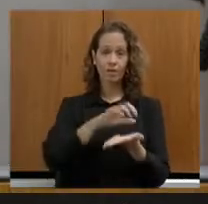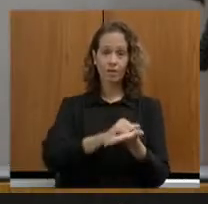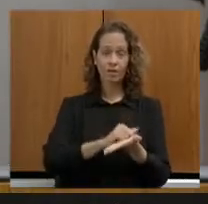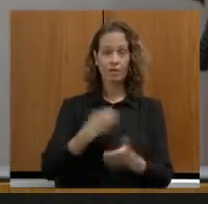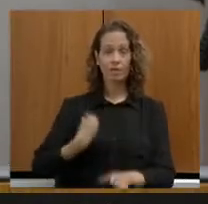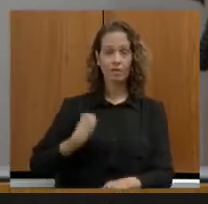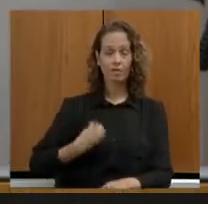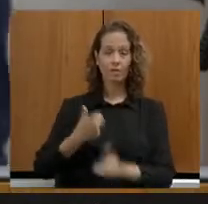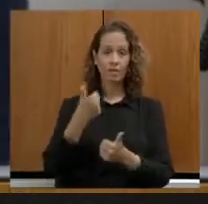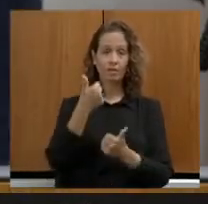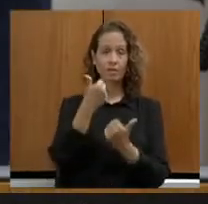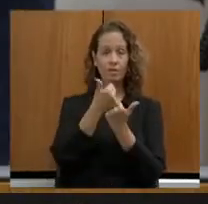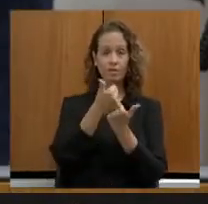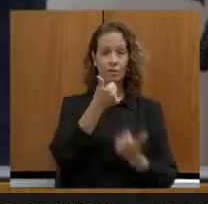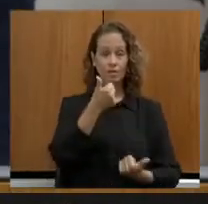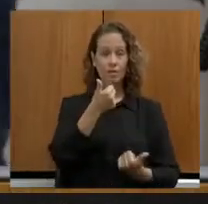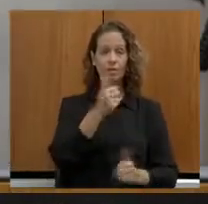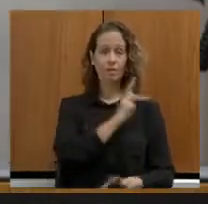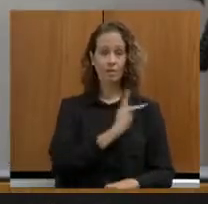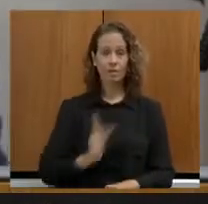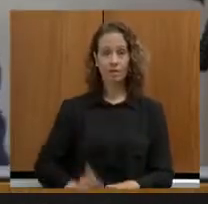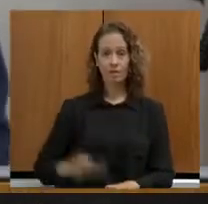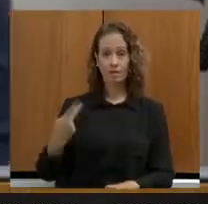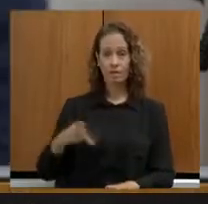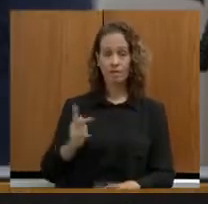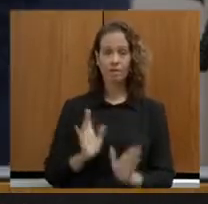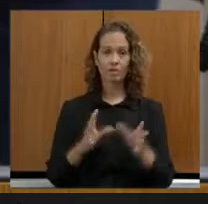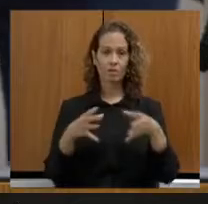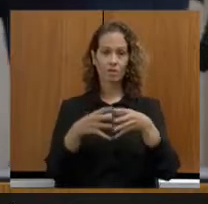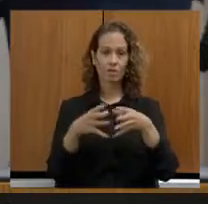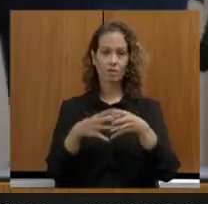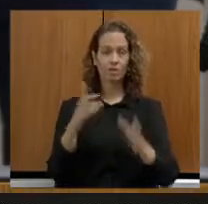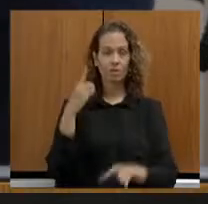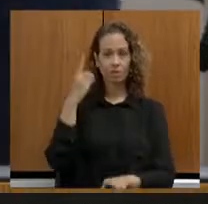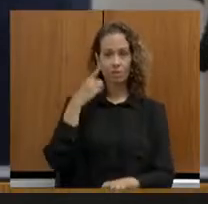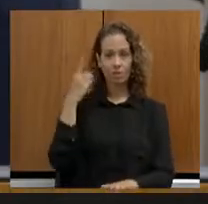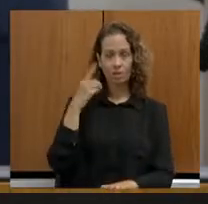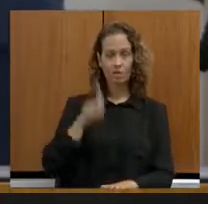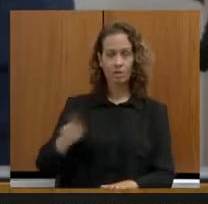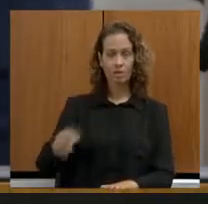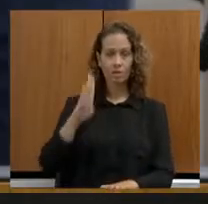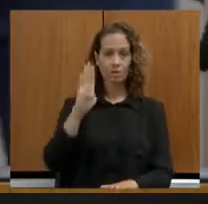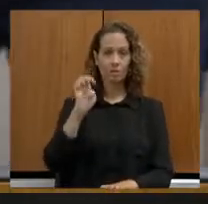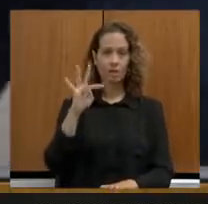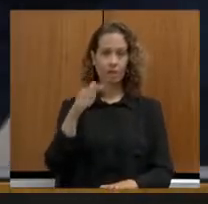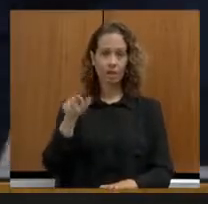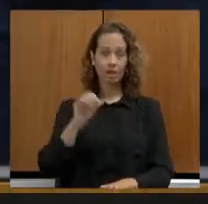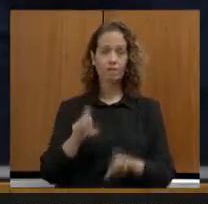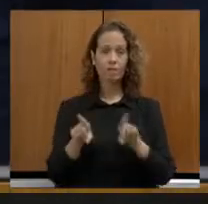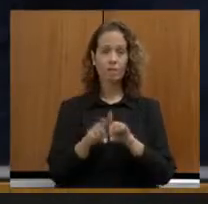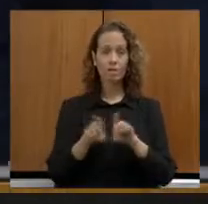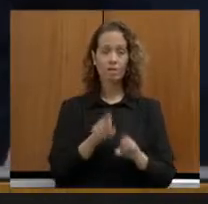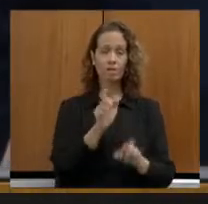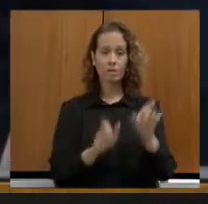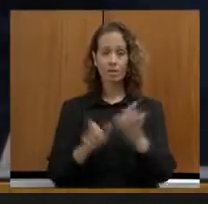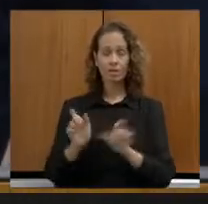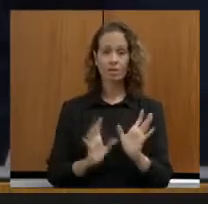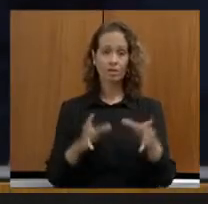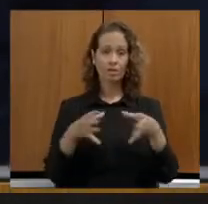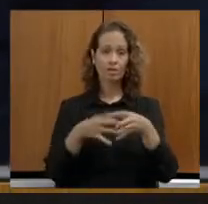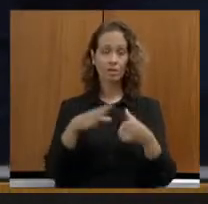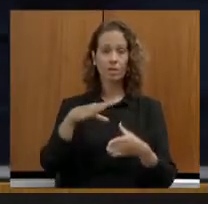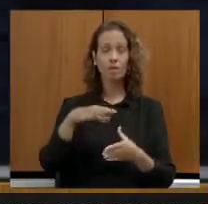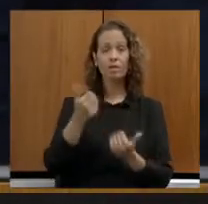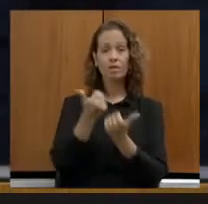do vice-presidente desta comissão Deputado o professor Betão e também membros dessa comissão e